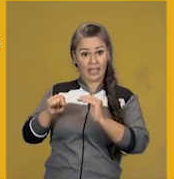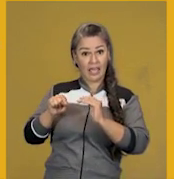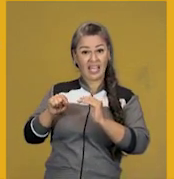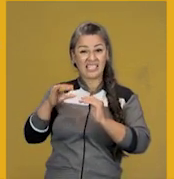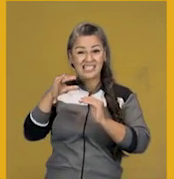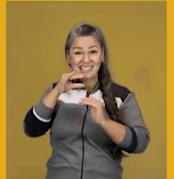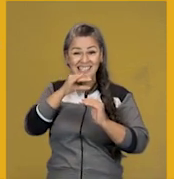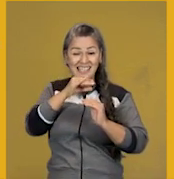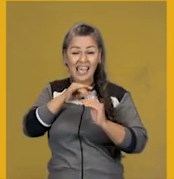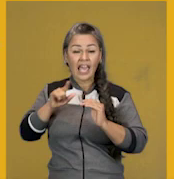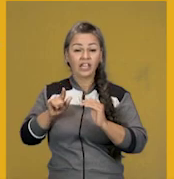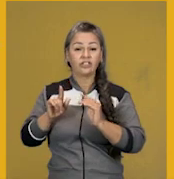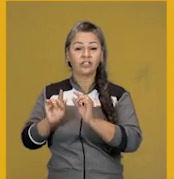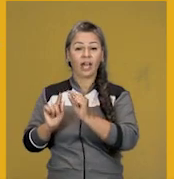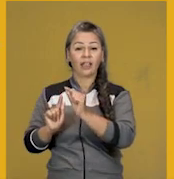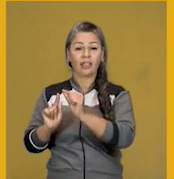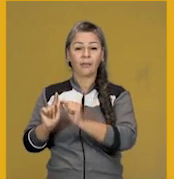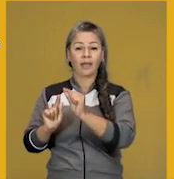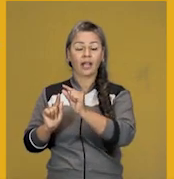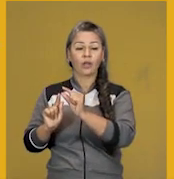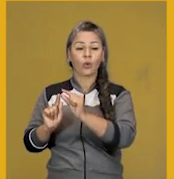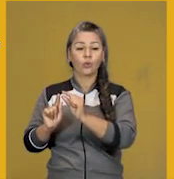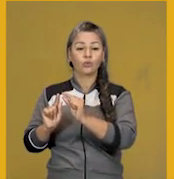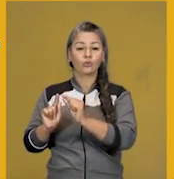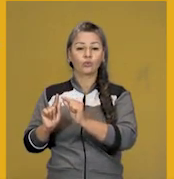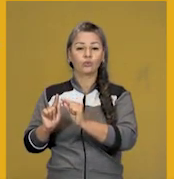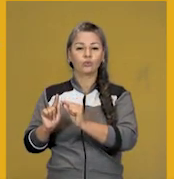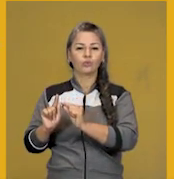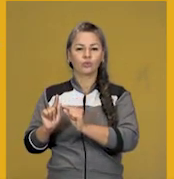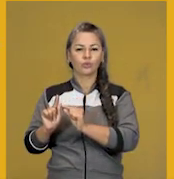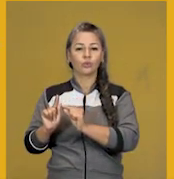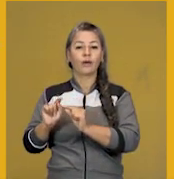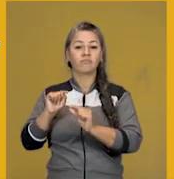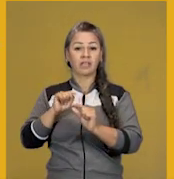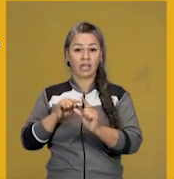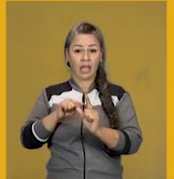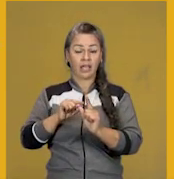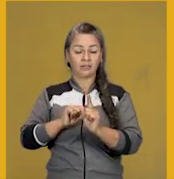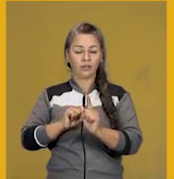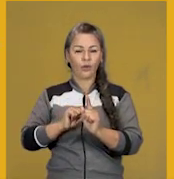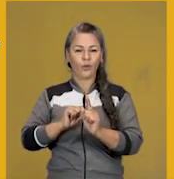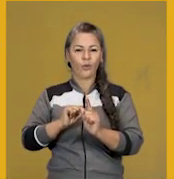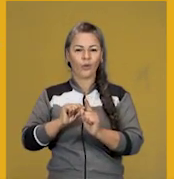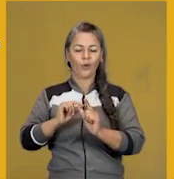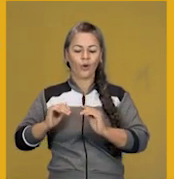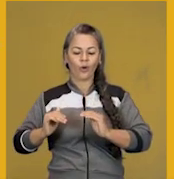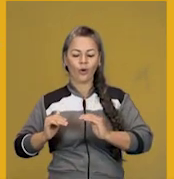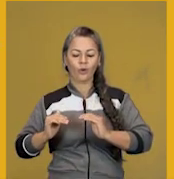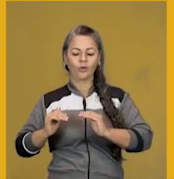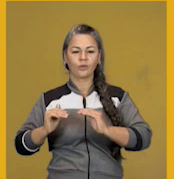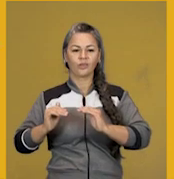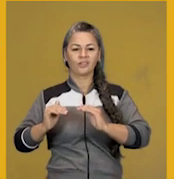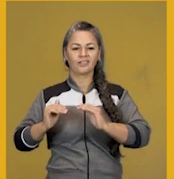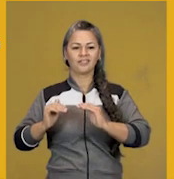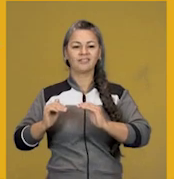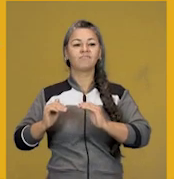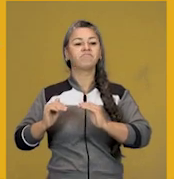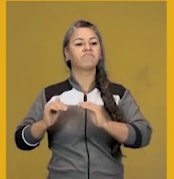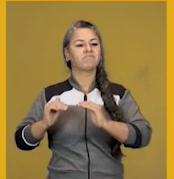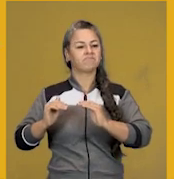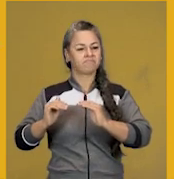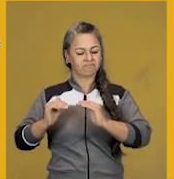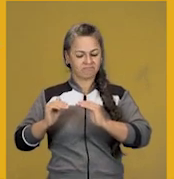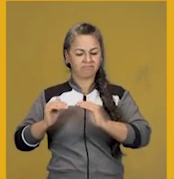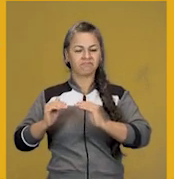frio, cedendo energia para este, né, ela tende a diminuir. E aí, enquanto que a temperatura